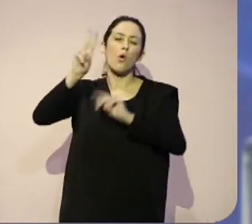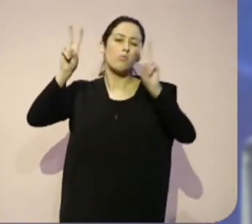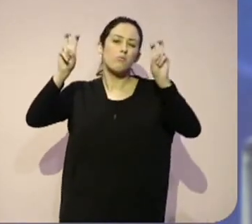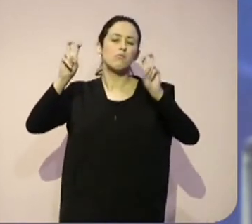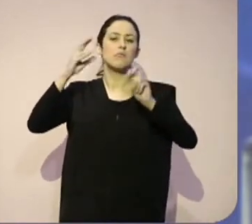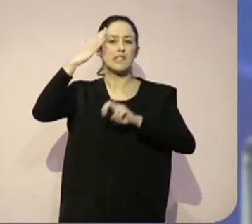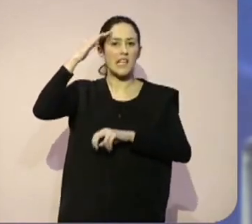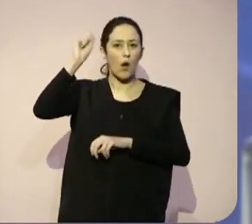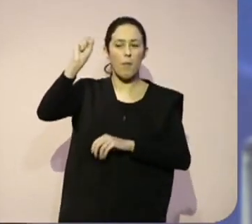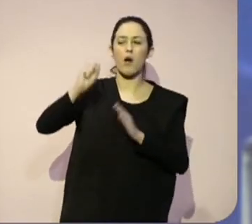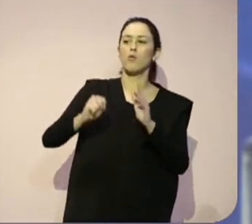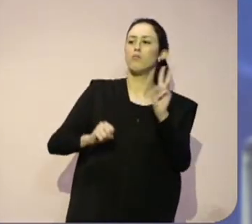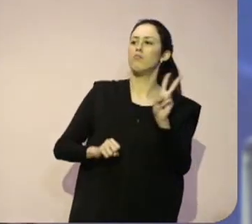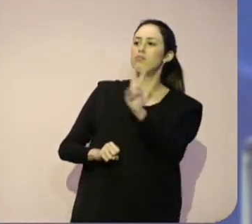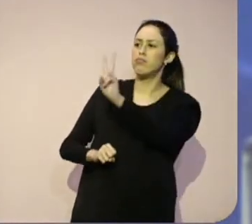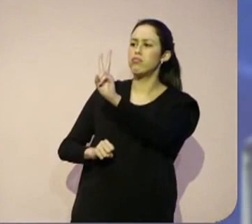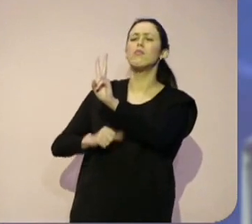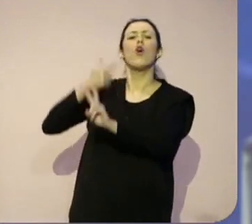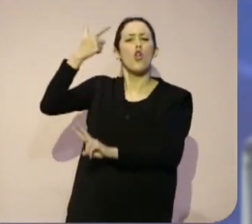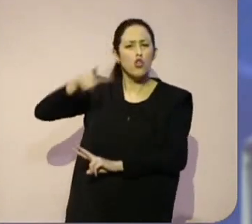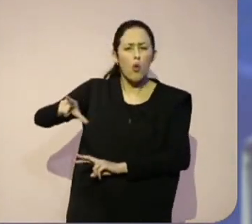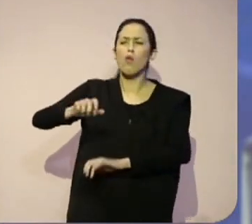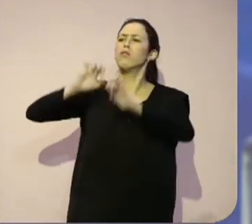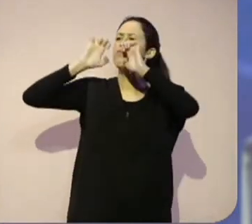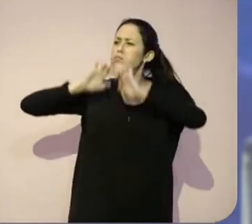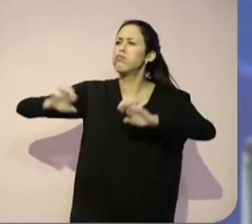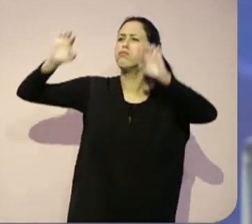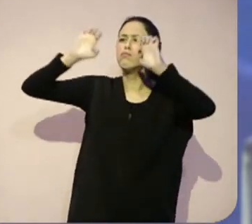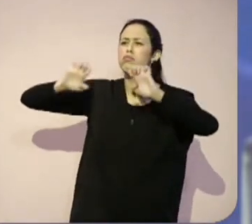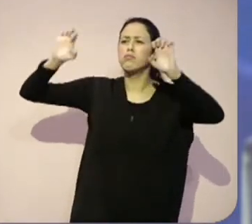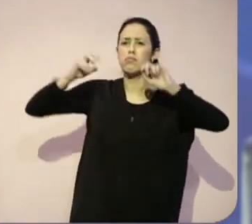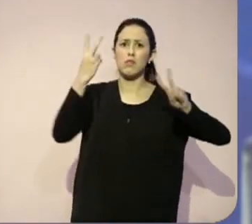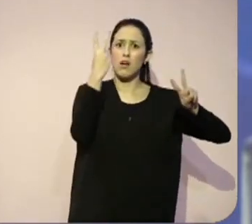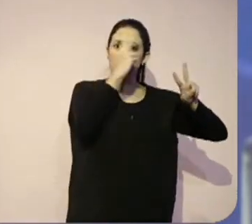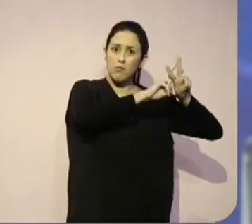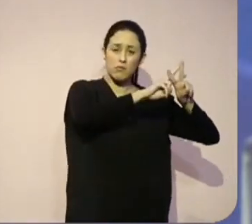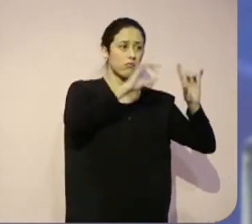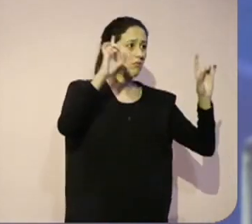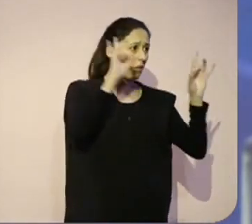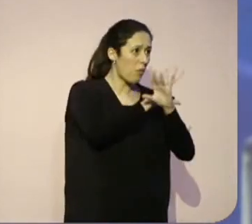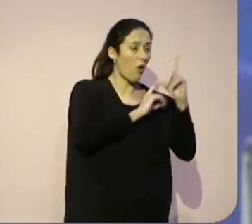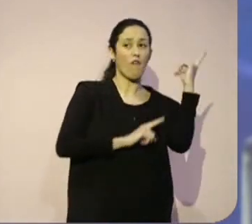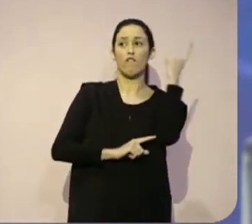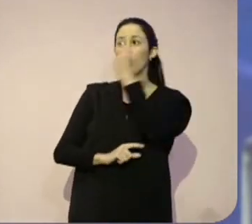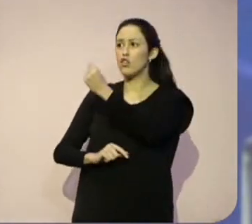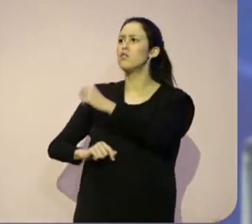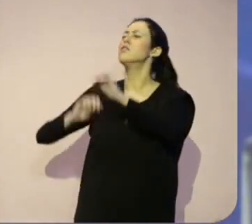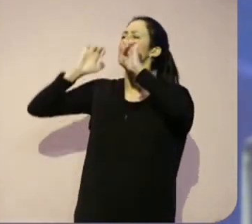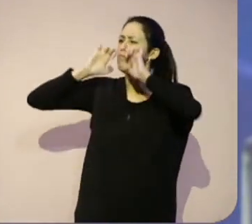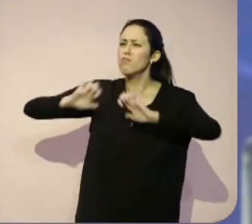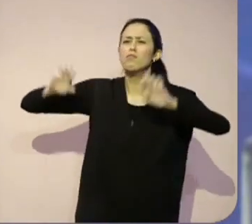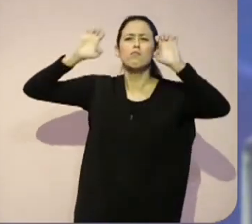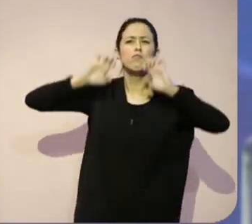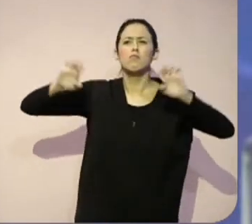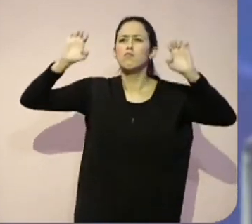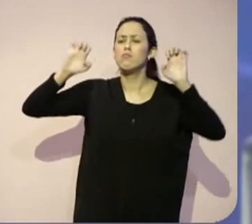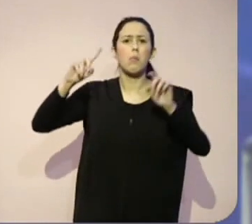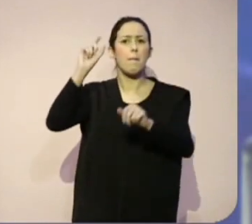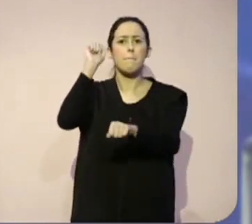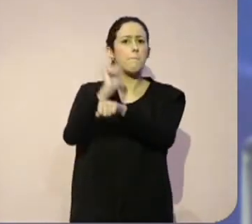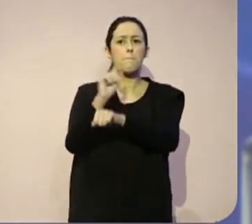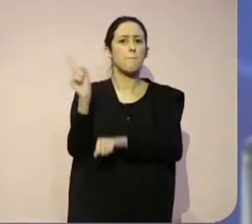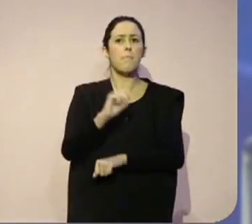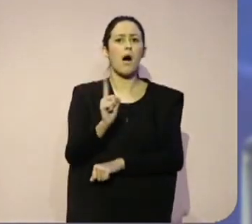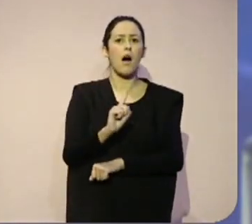a anunciar novamente. Eles não param de anunciar, mesmo passando por dificuldades,